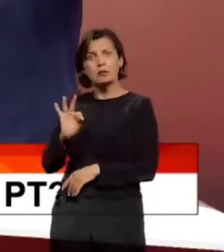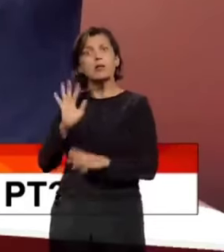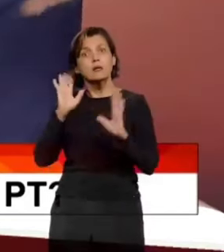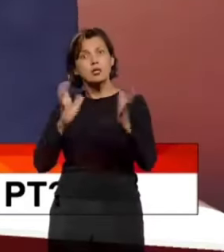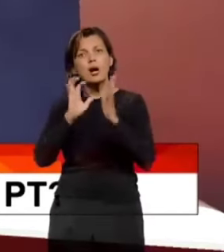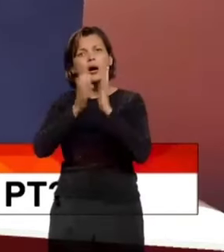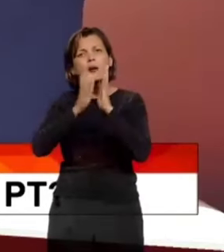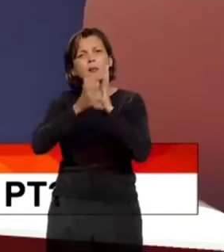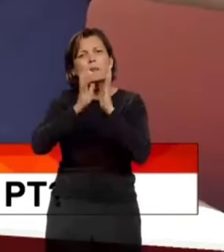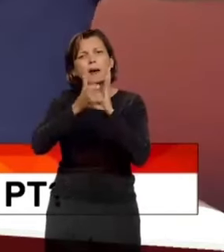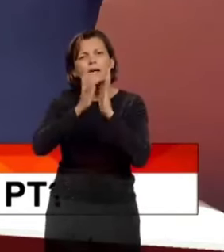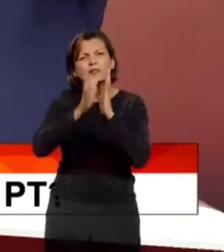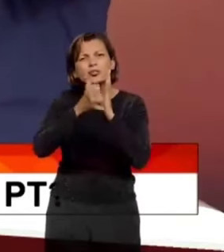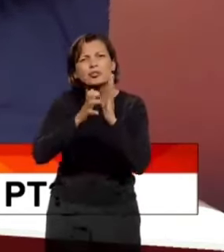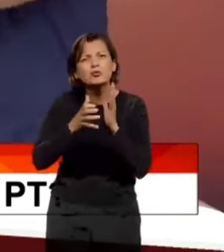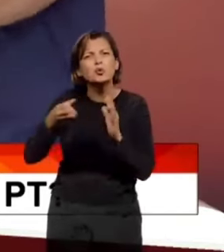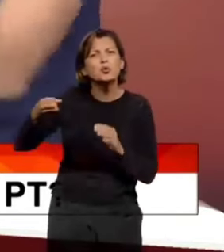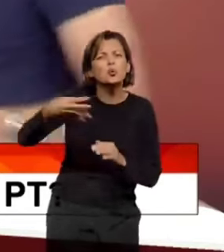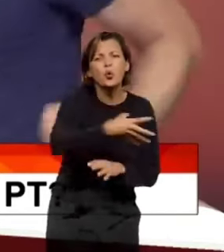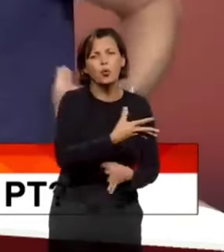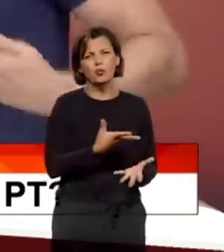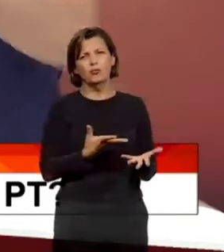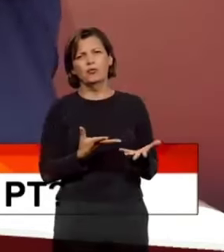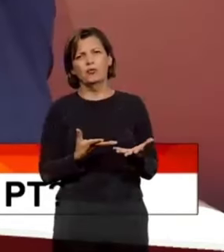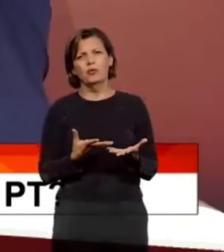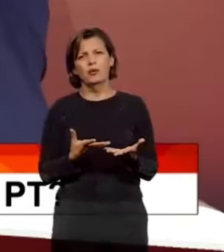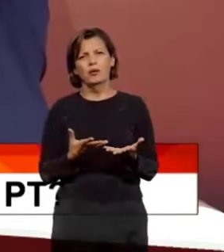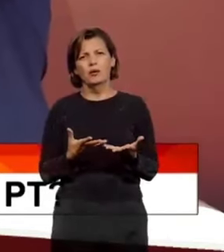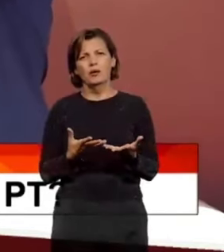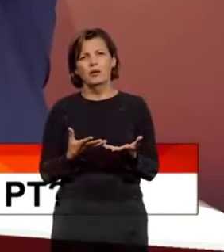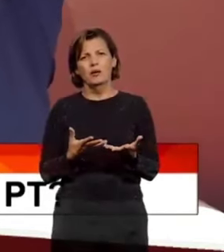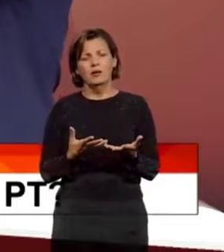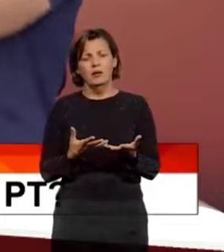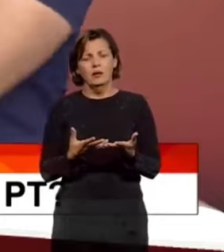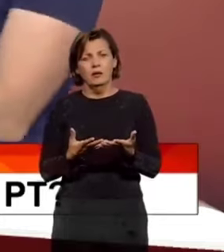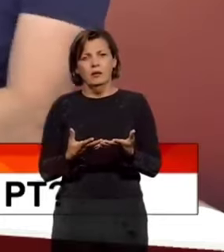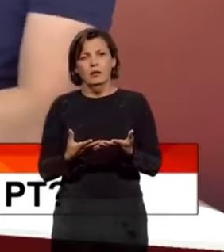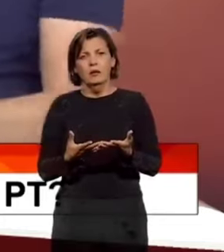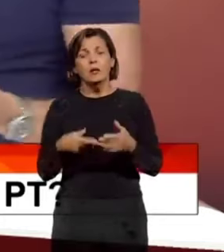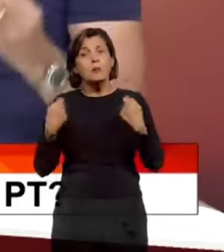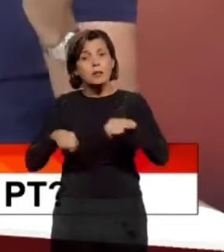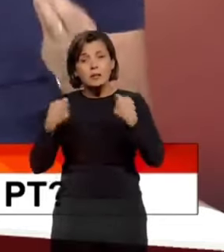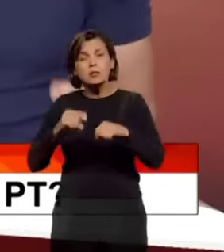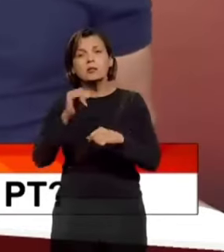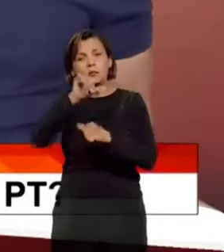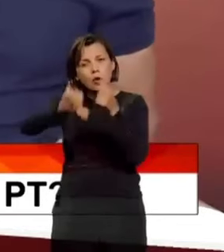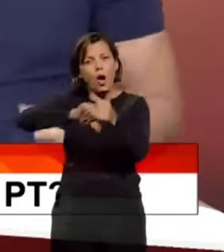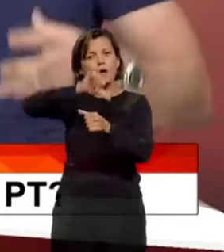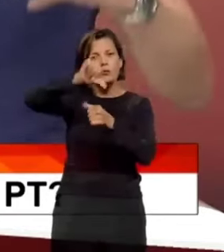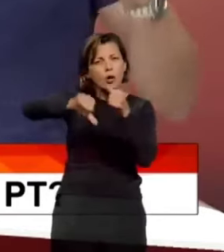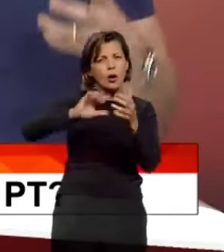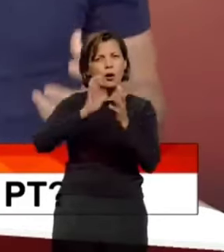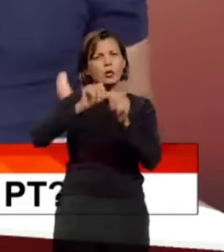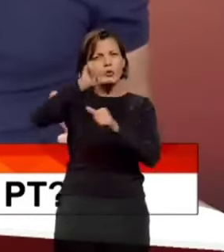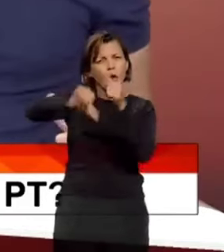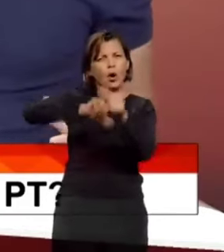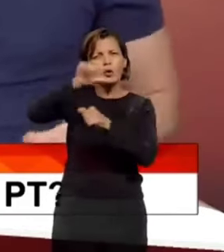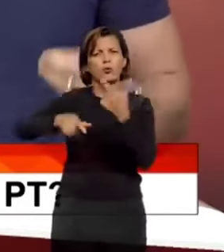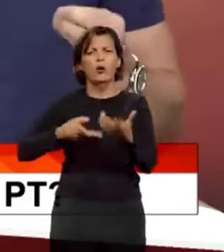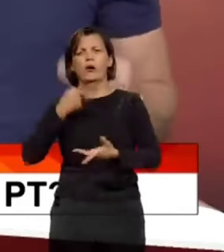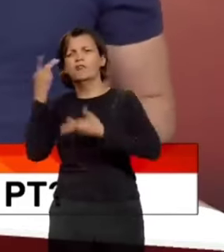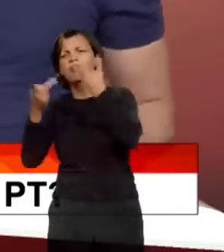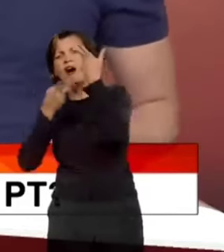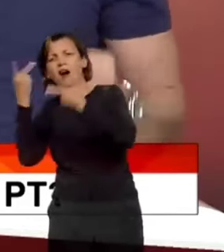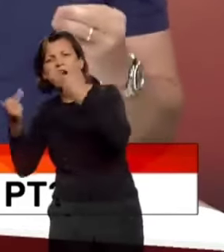todos nós aqui já não estaremos aqui Deixa esse povo ferrar o país daqui umas cem anos não faz sentido Esse povo é